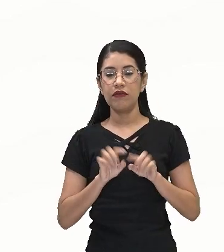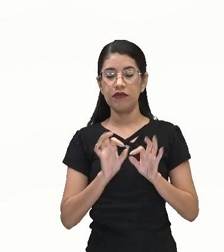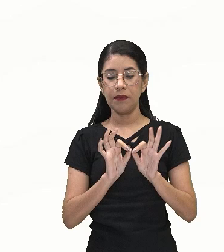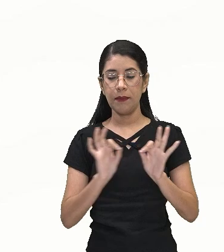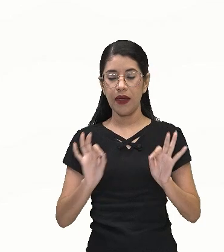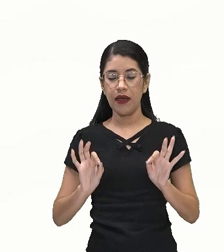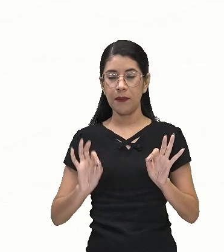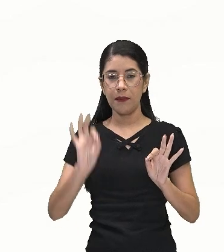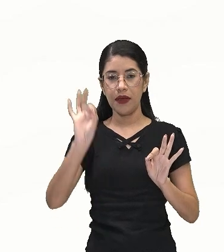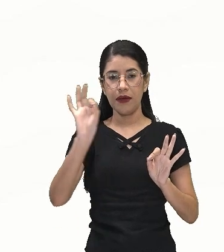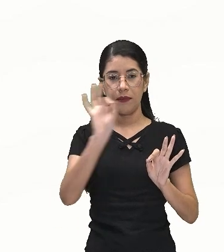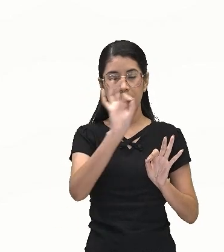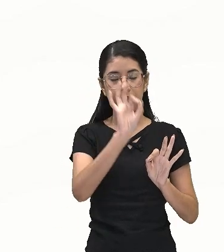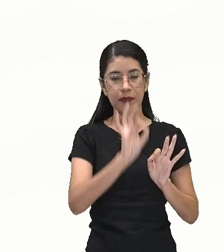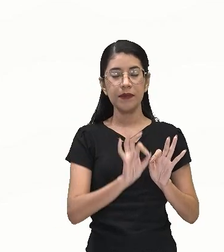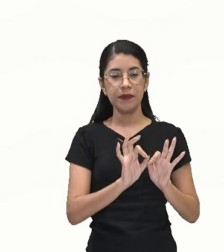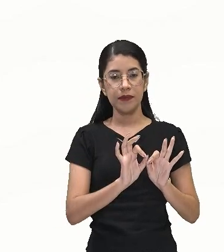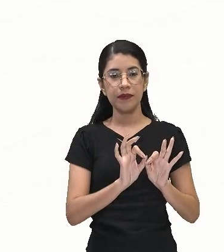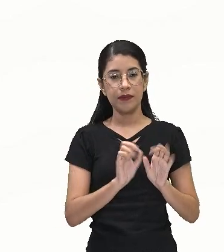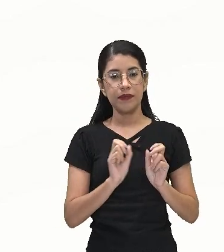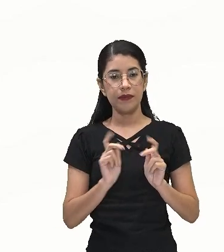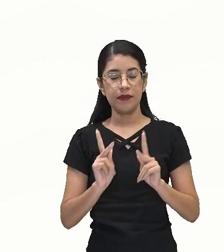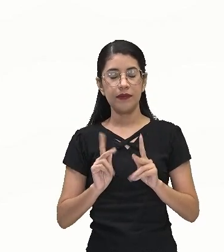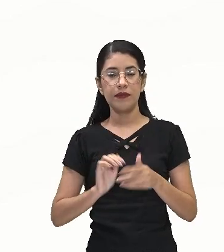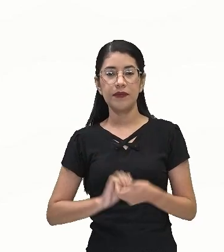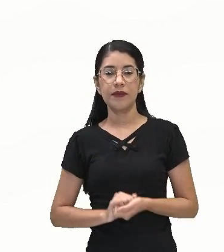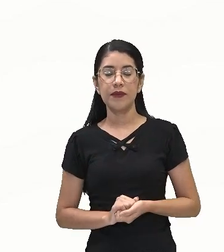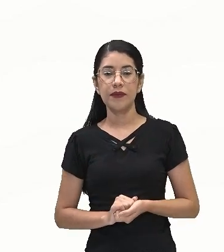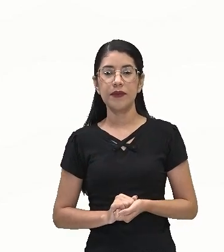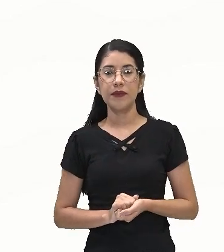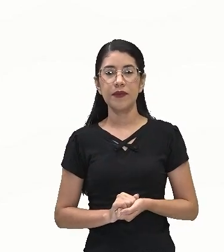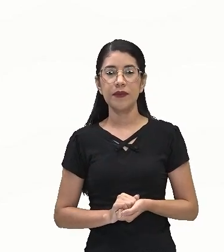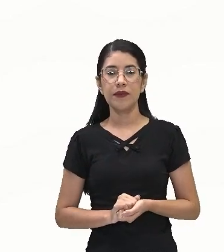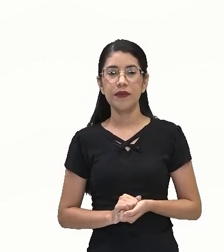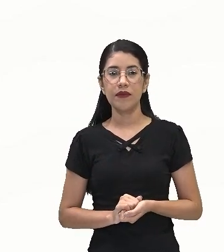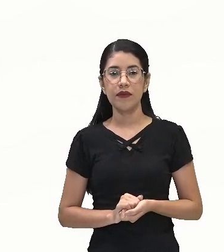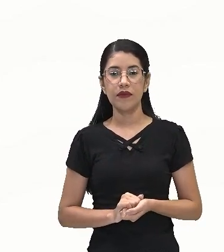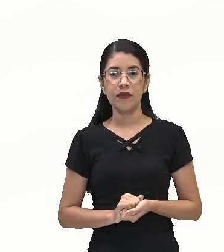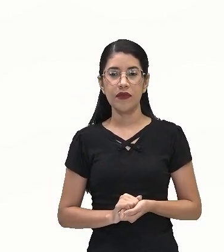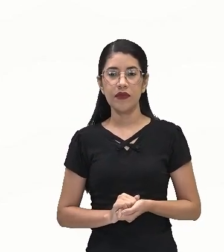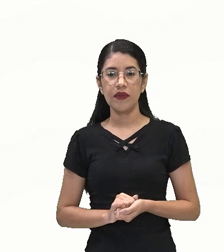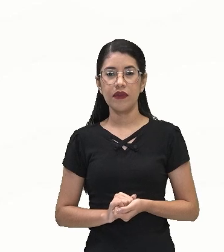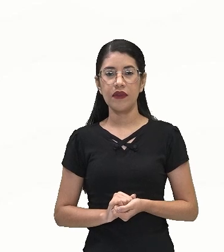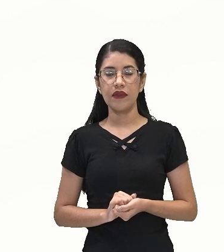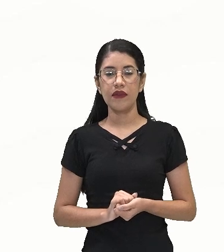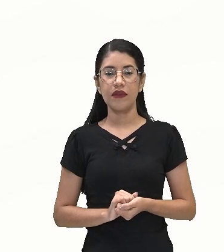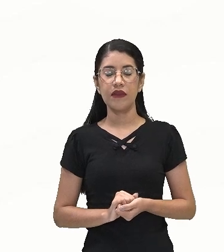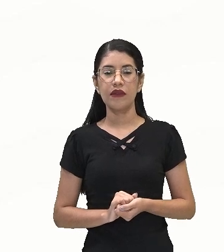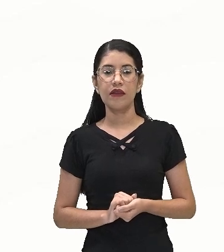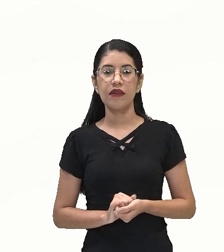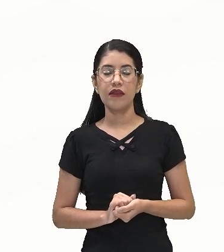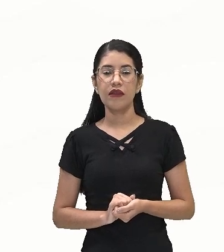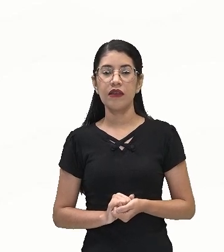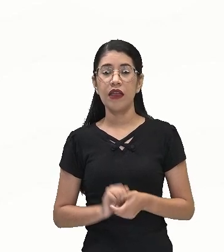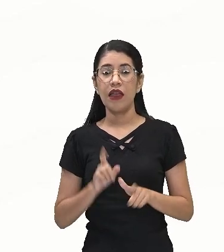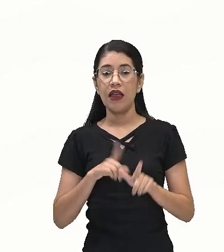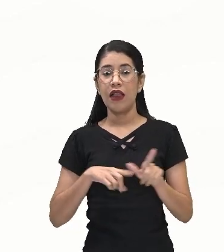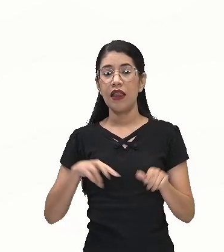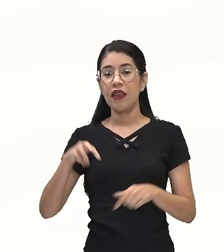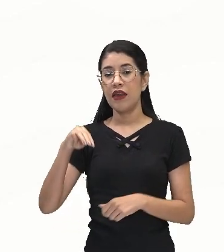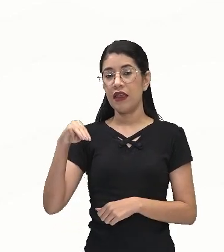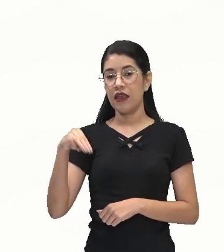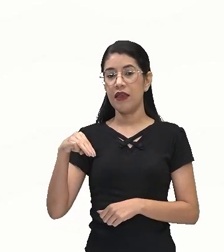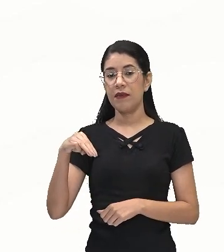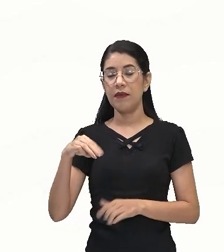tá? Então, será a medida do lado do nosso polígono. Quando a gente vê o Mzinho nas